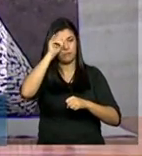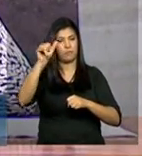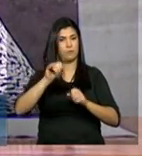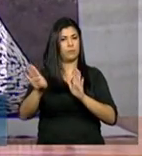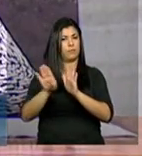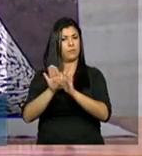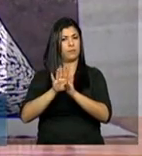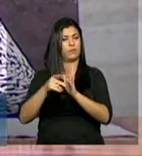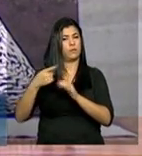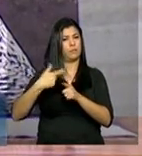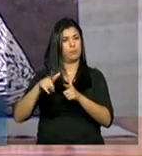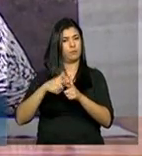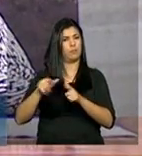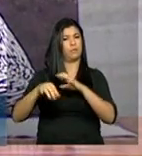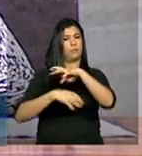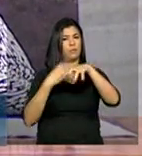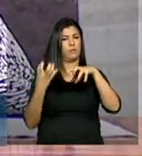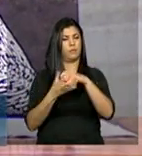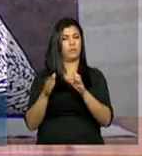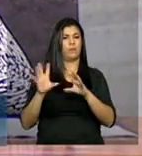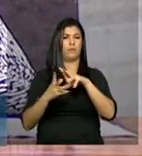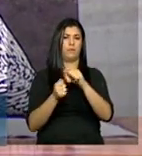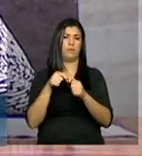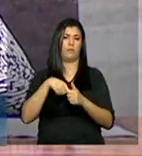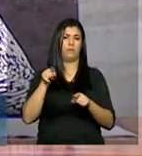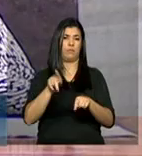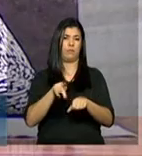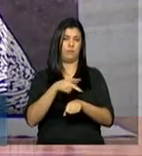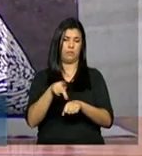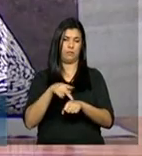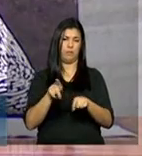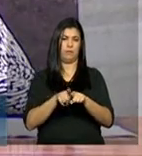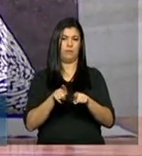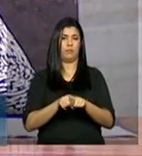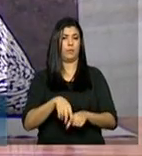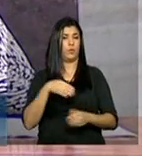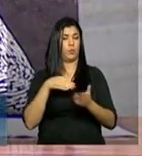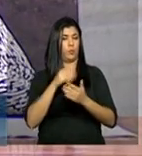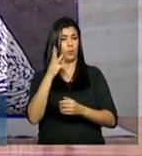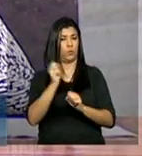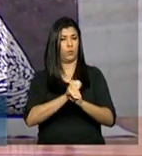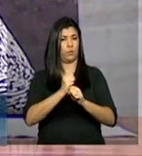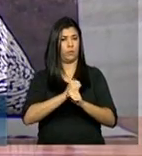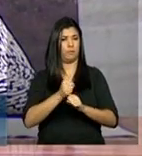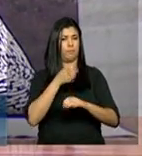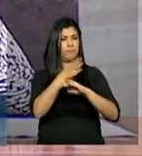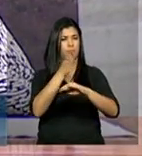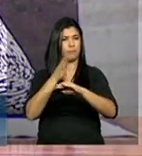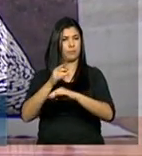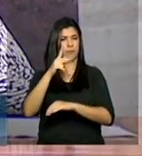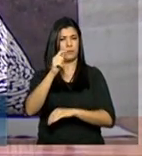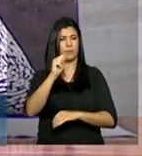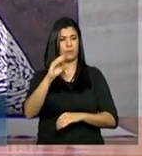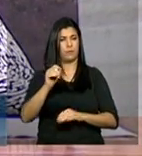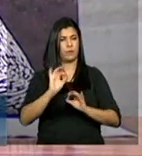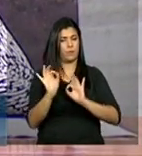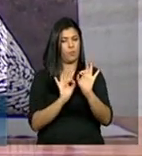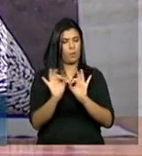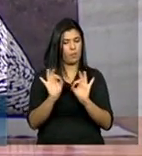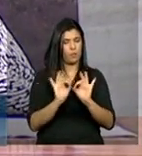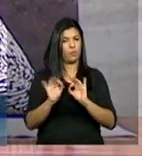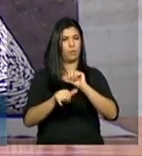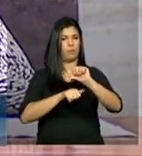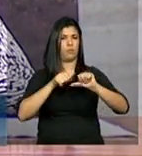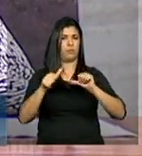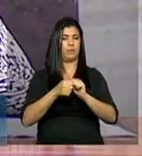afetasse a população. Nesses 4 anos, empreendimentos do PAC remodelaram grandes centros urbanos, adequando-os